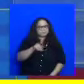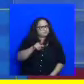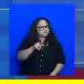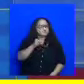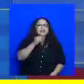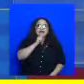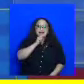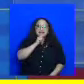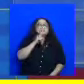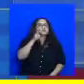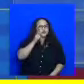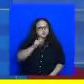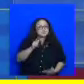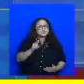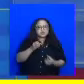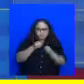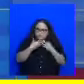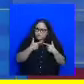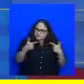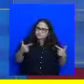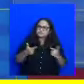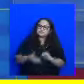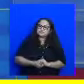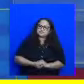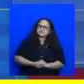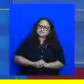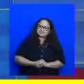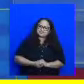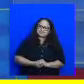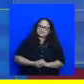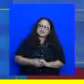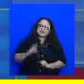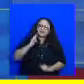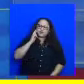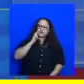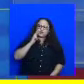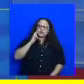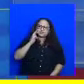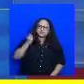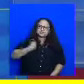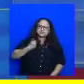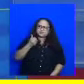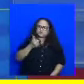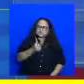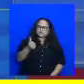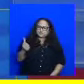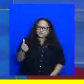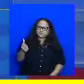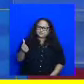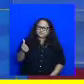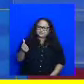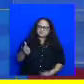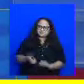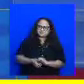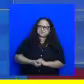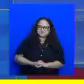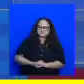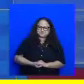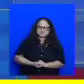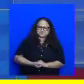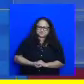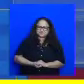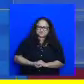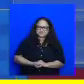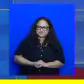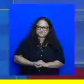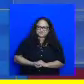tem chances, boa sorte. Bola rosa, número 66. Rosa,